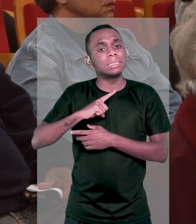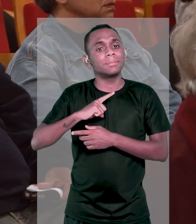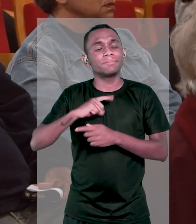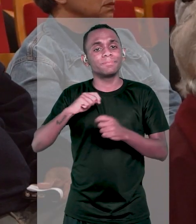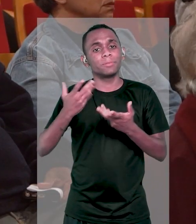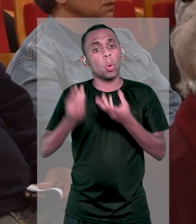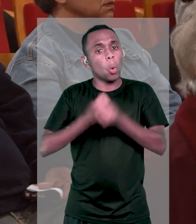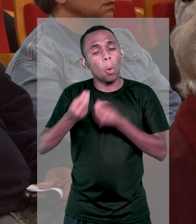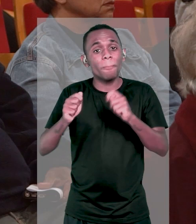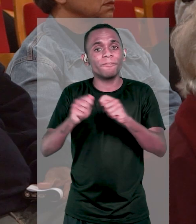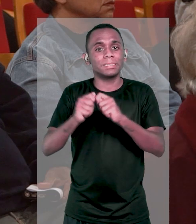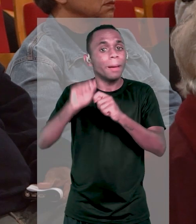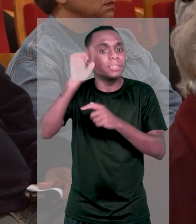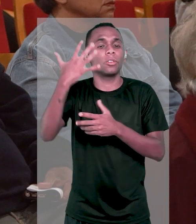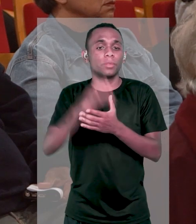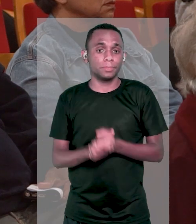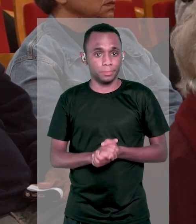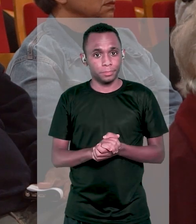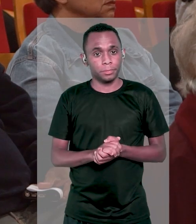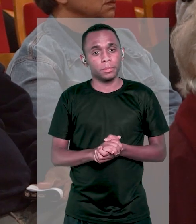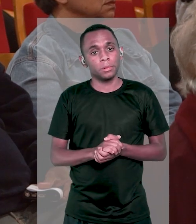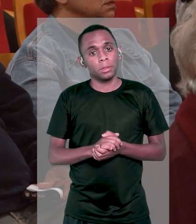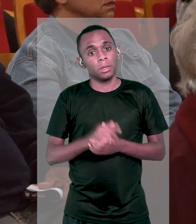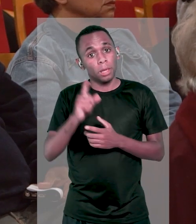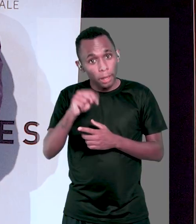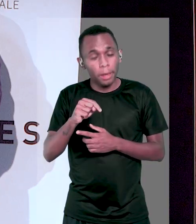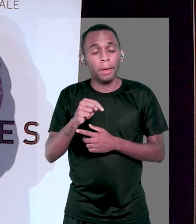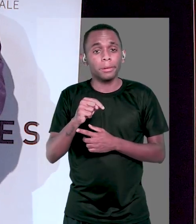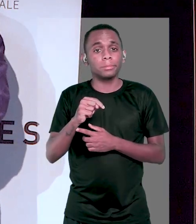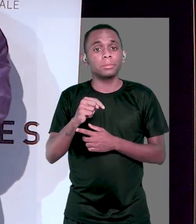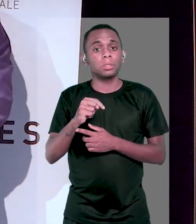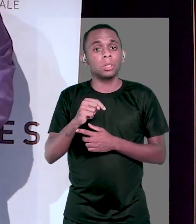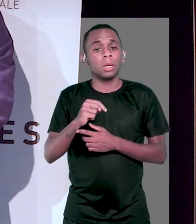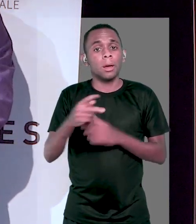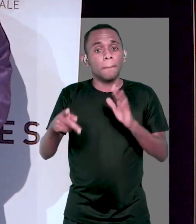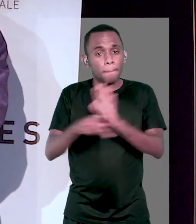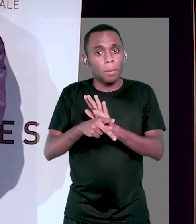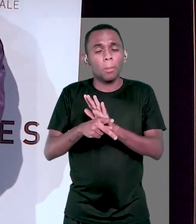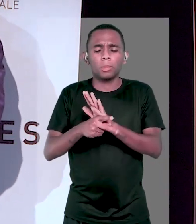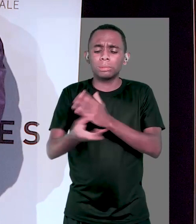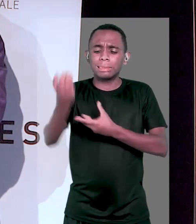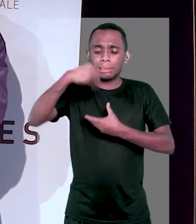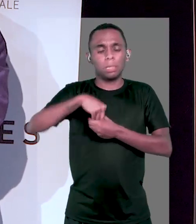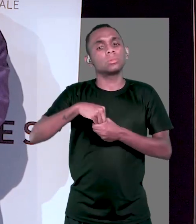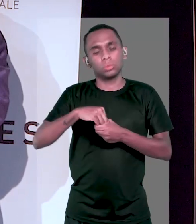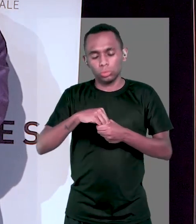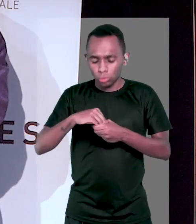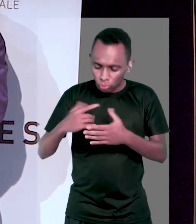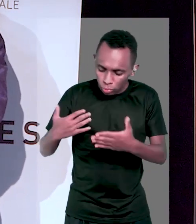Como surgiu a ideia de mutação? A mutação... Quer dizer, a gente fez um grande ciclo chamado A Crise da Razão.